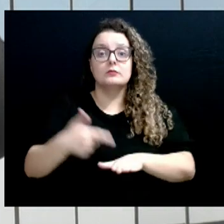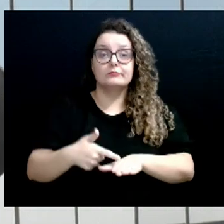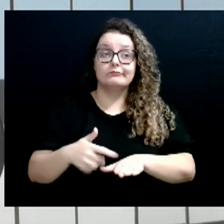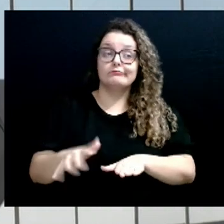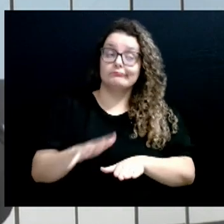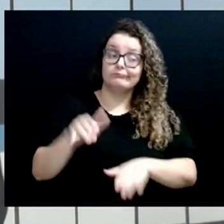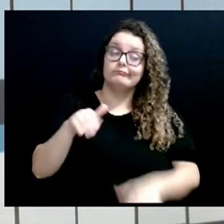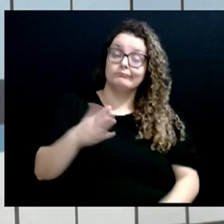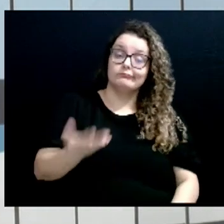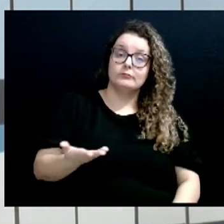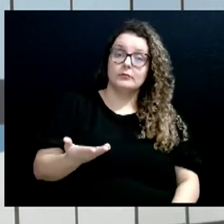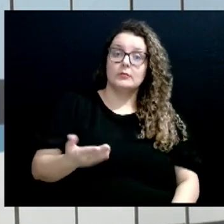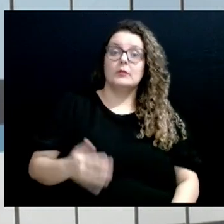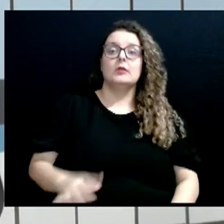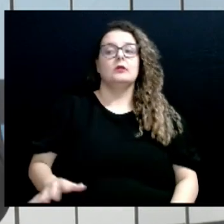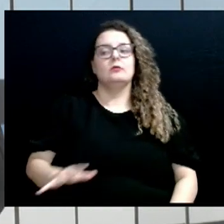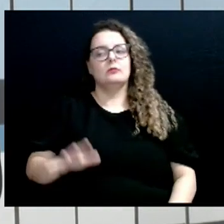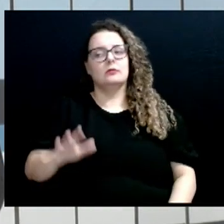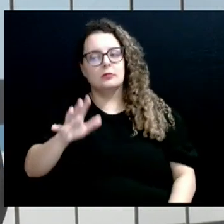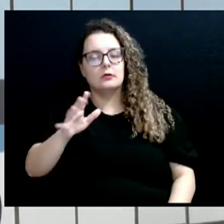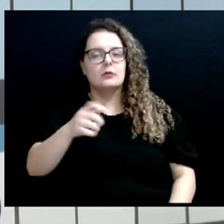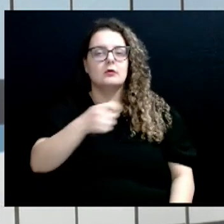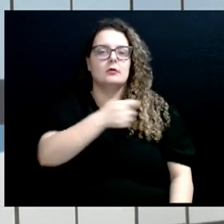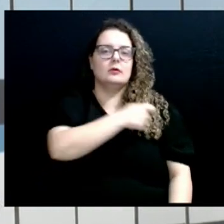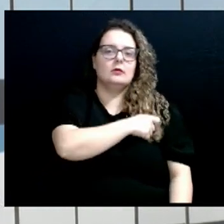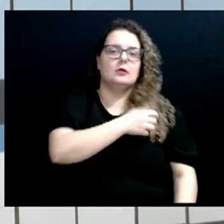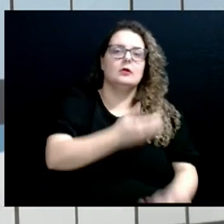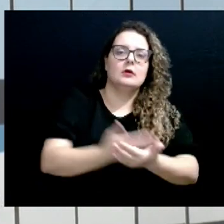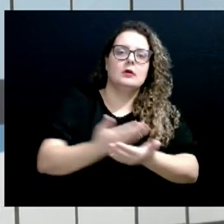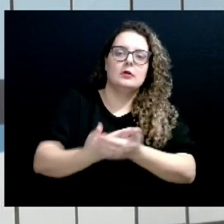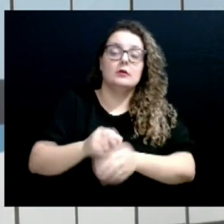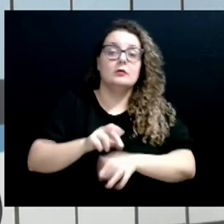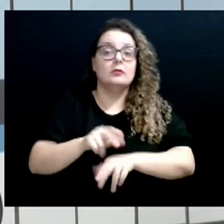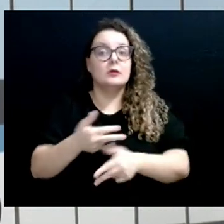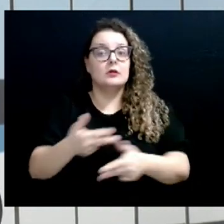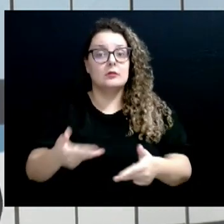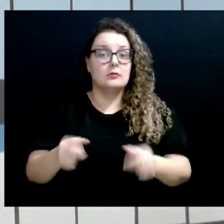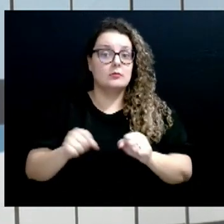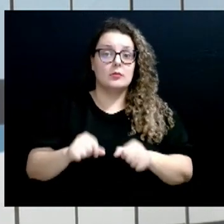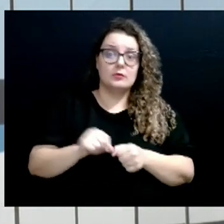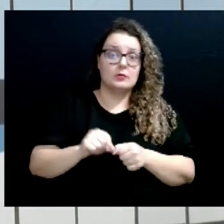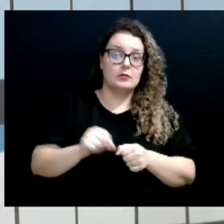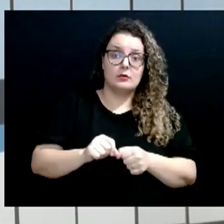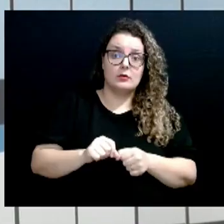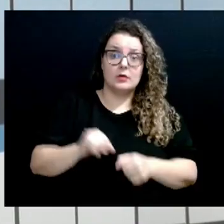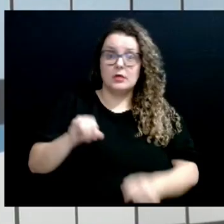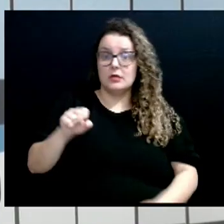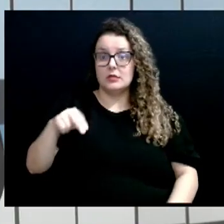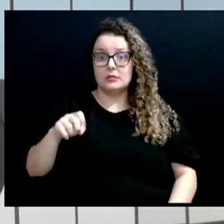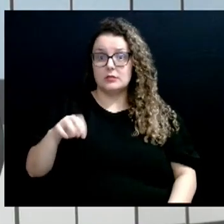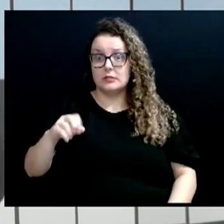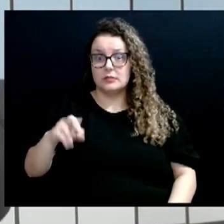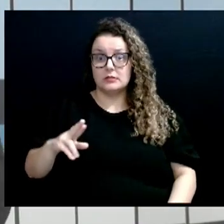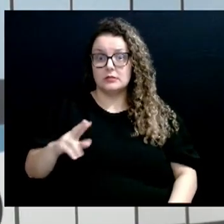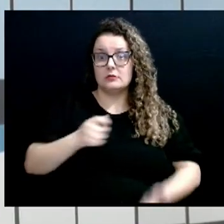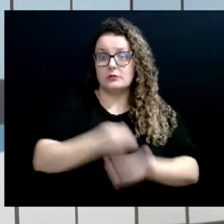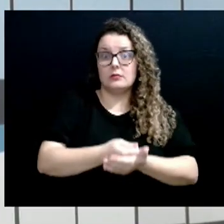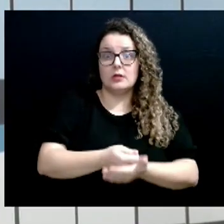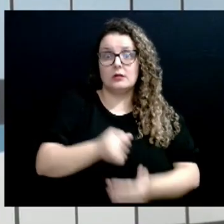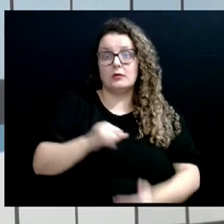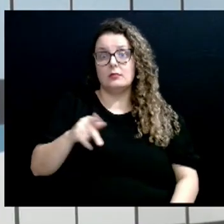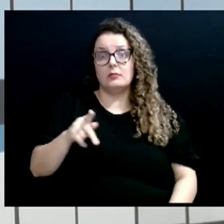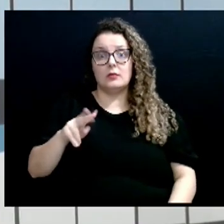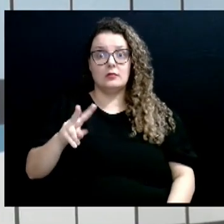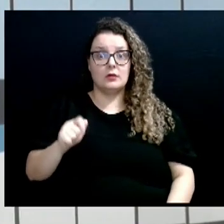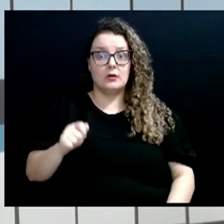o custo da aula. Então tem várias coisas que podem ser feitas, até mesmo, por exemplo, isentar a autoescola de pagar IPVA, porque o taxista, por exemplo, não paga